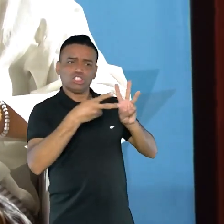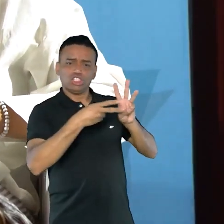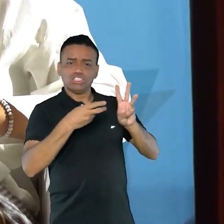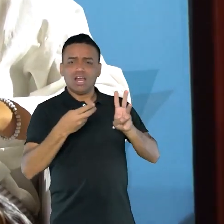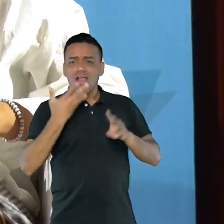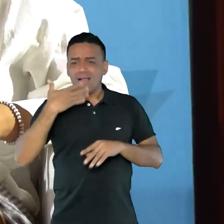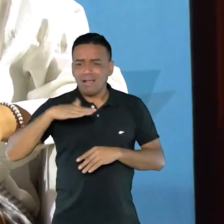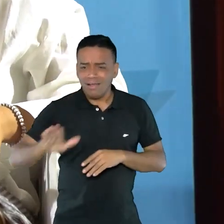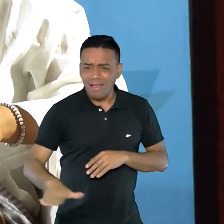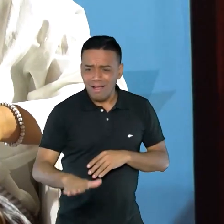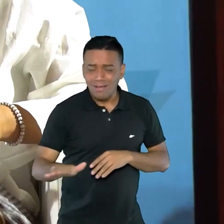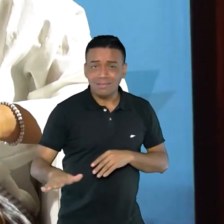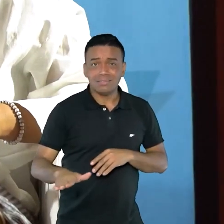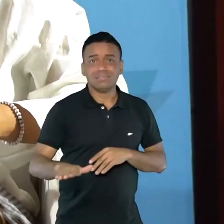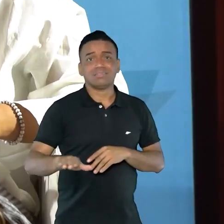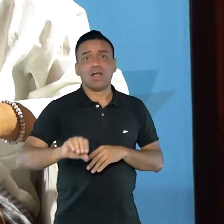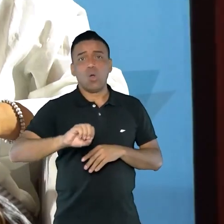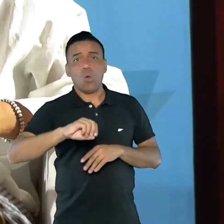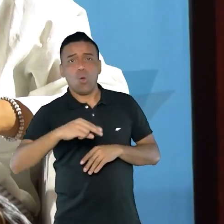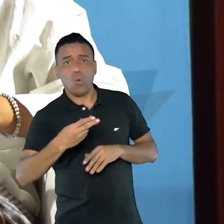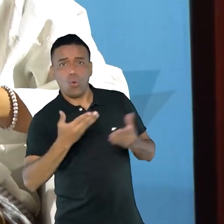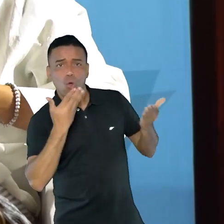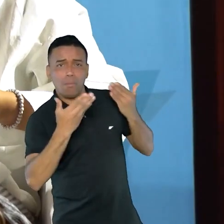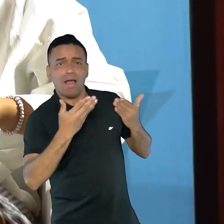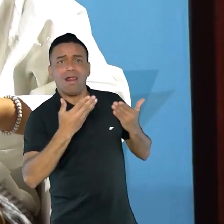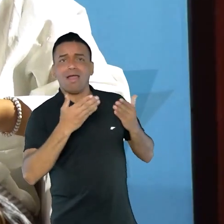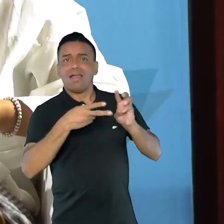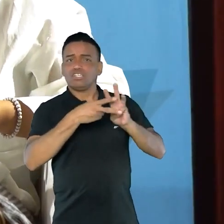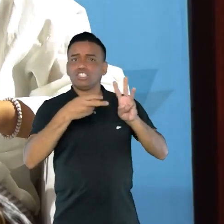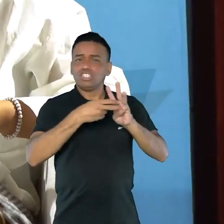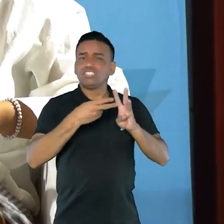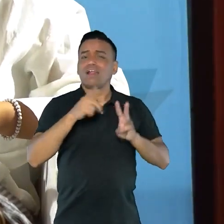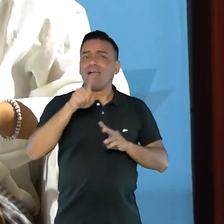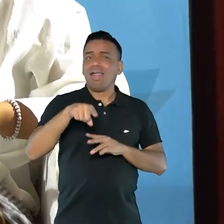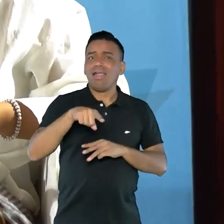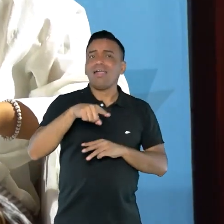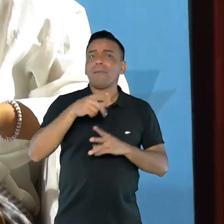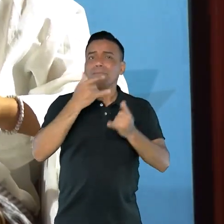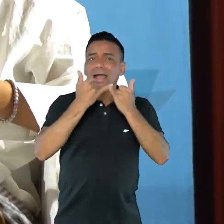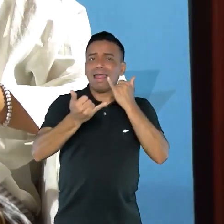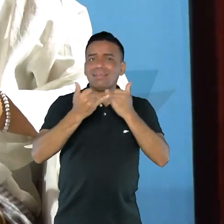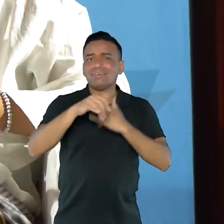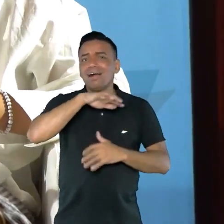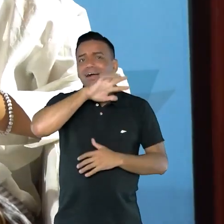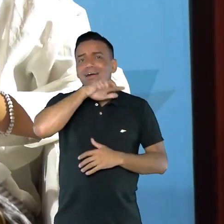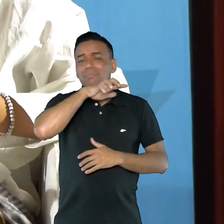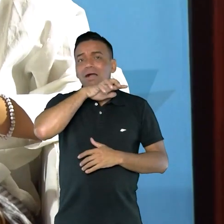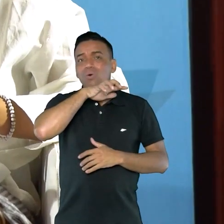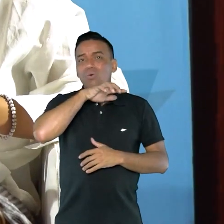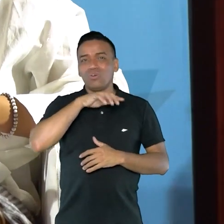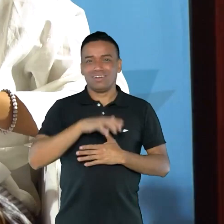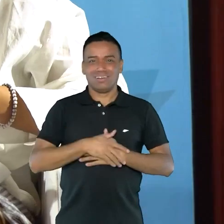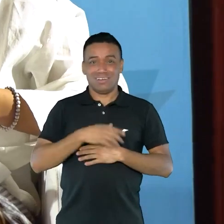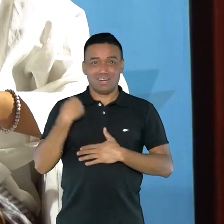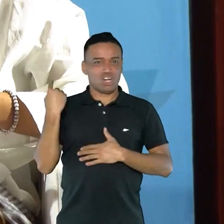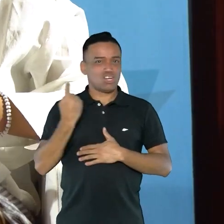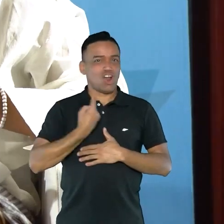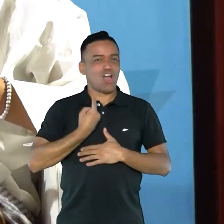nos comparam com os demais bichos, isso é feito num tom ofensivo, a gente diz, é uma honra,